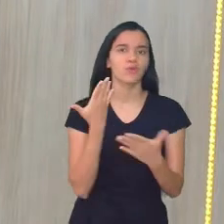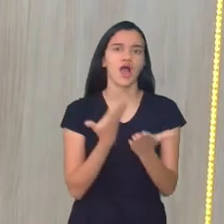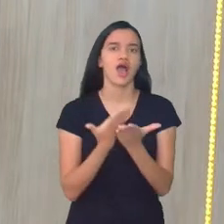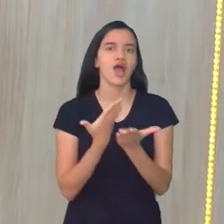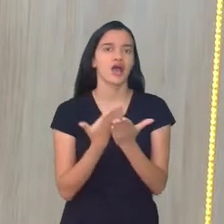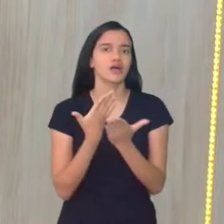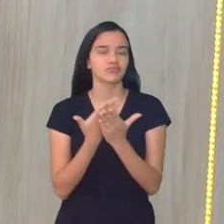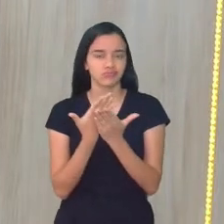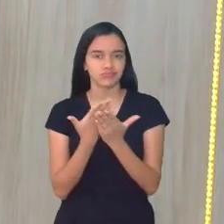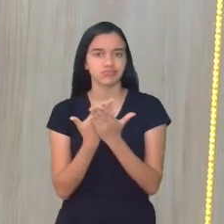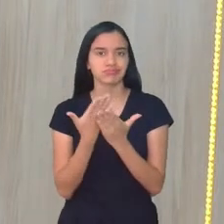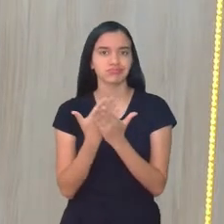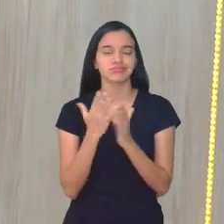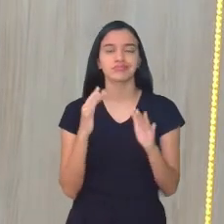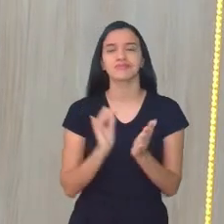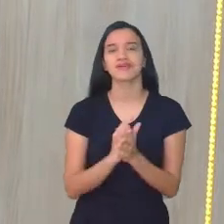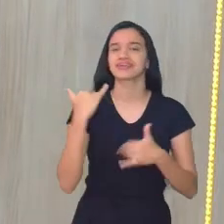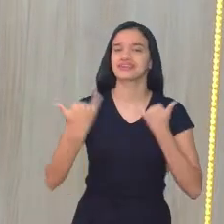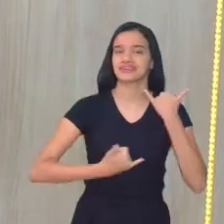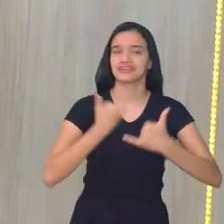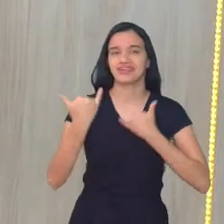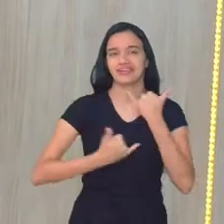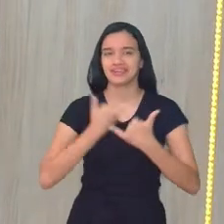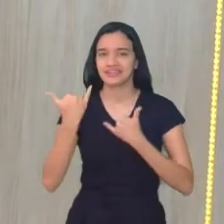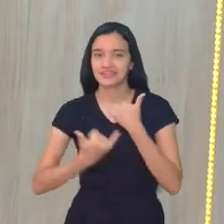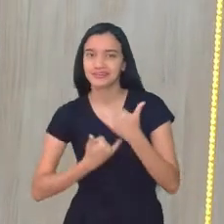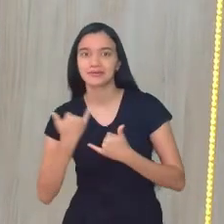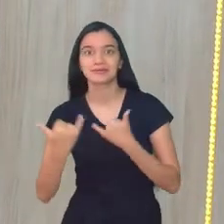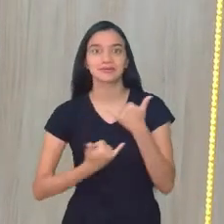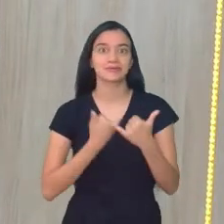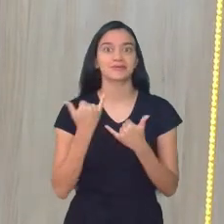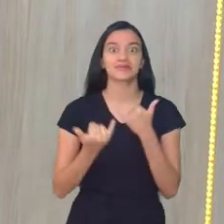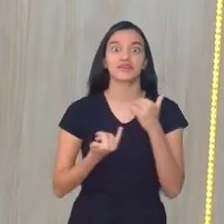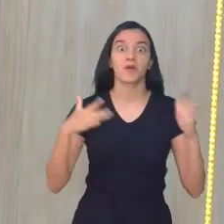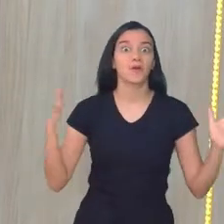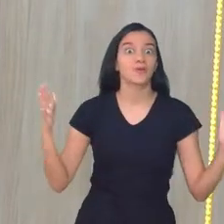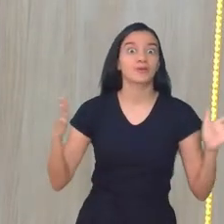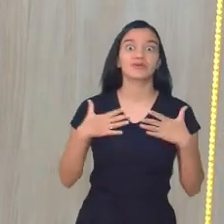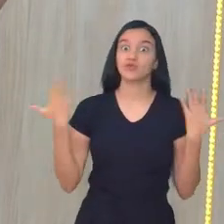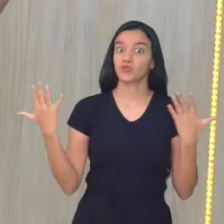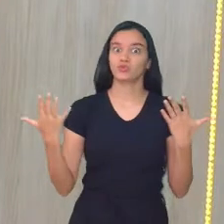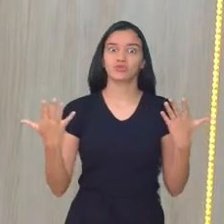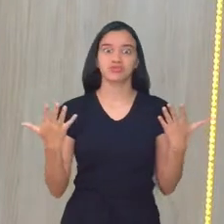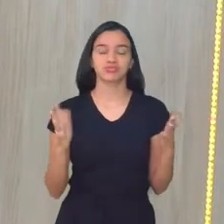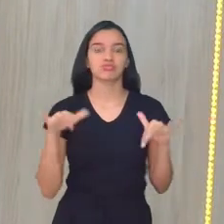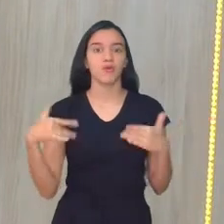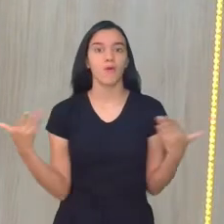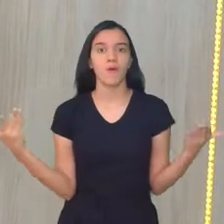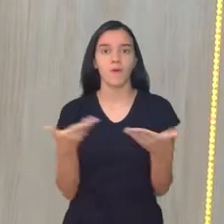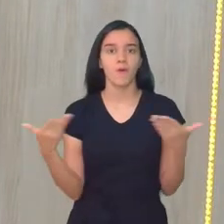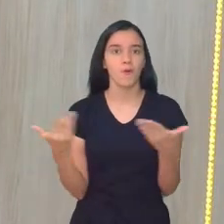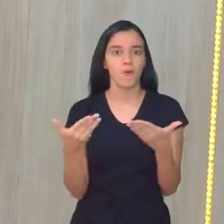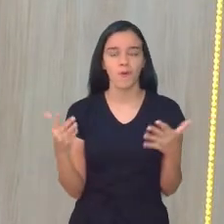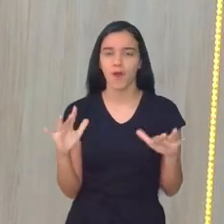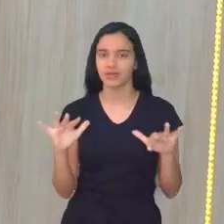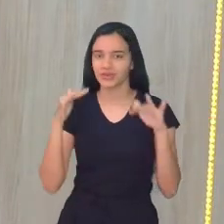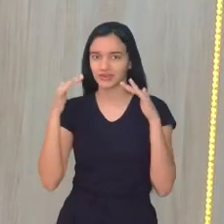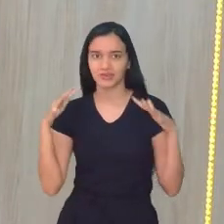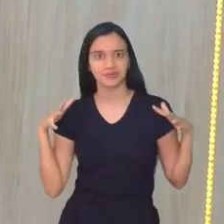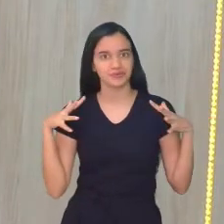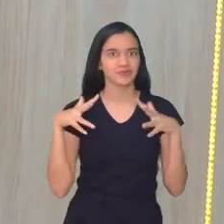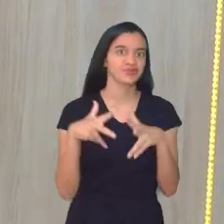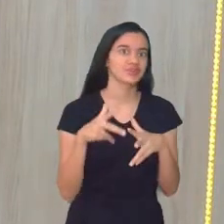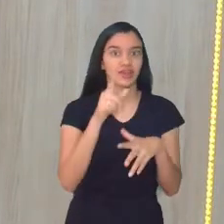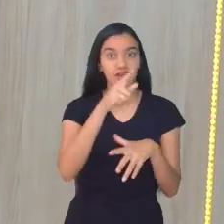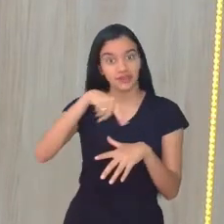aula, não é? Foi uma aula mais divertida, com adrenalina, com susto. Hoje eu vou chamar a atenção de vocês que a